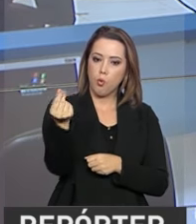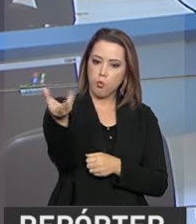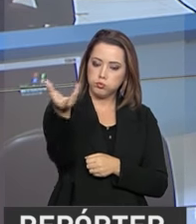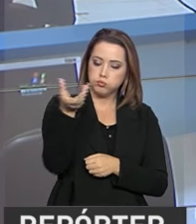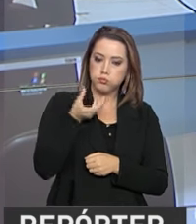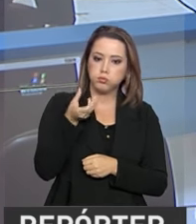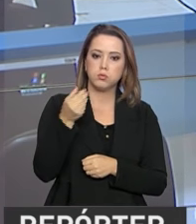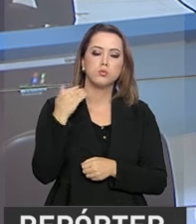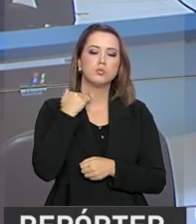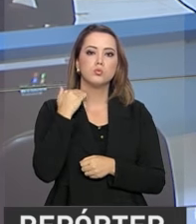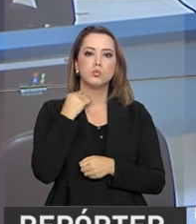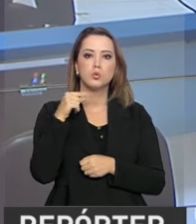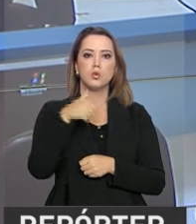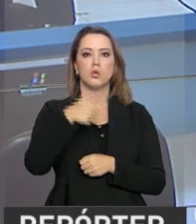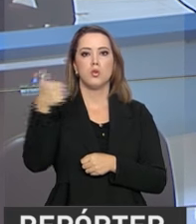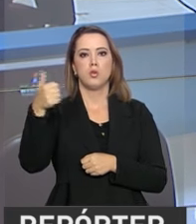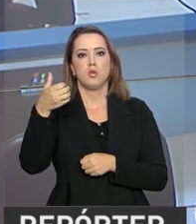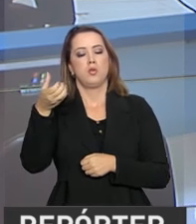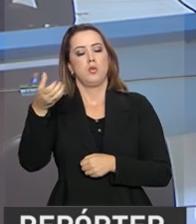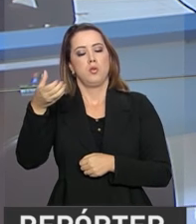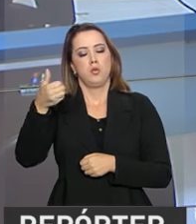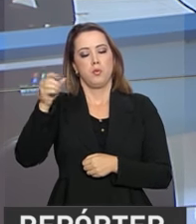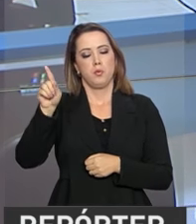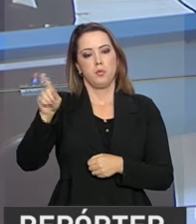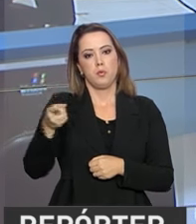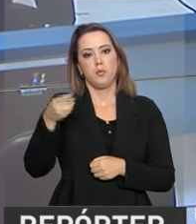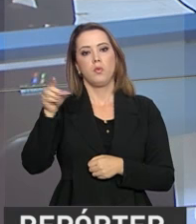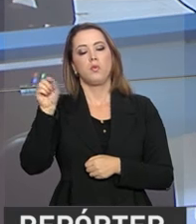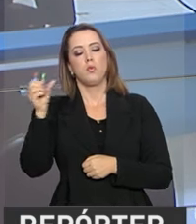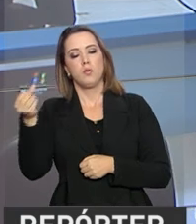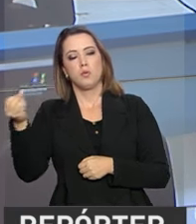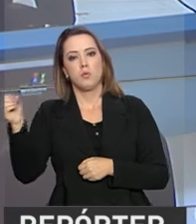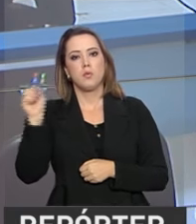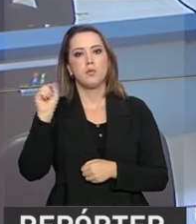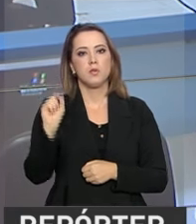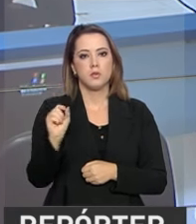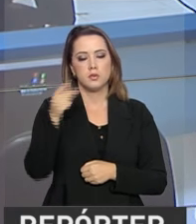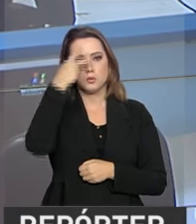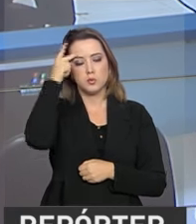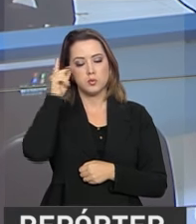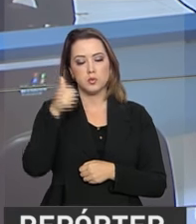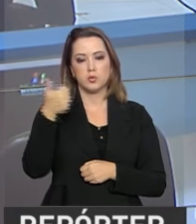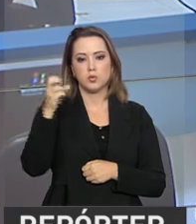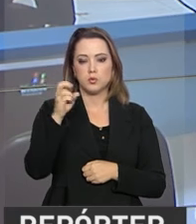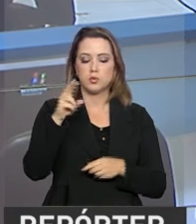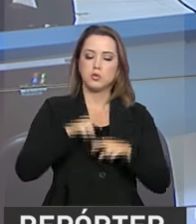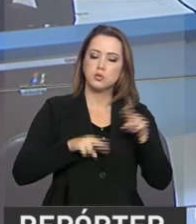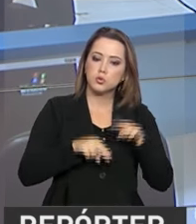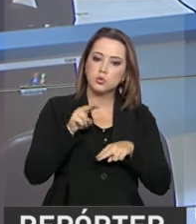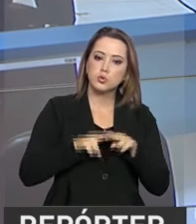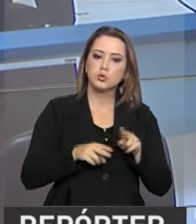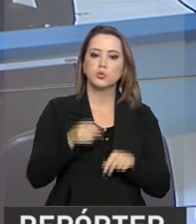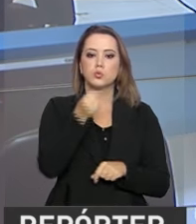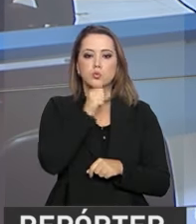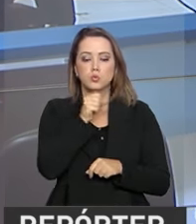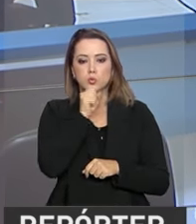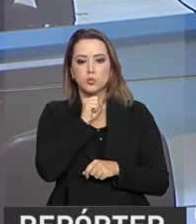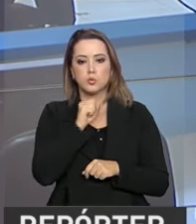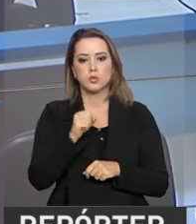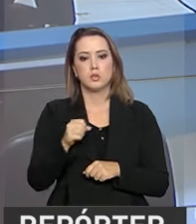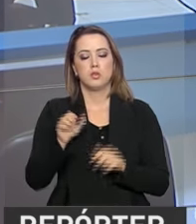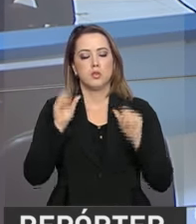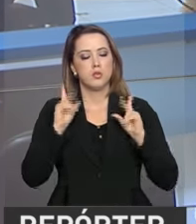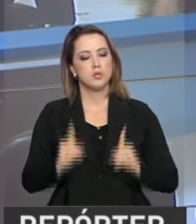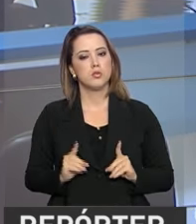conta bancária de 1 milhão e 600 mil contribuintes no dia 15 de junho. Tem prioridade em receber idosos e pessoas com